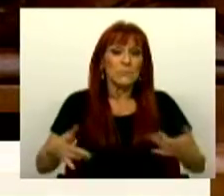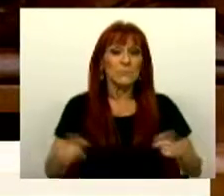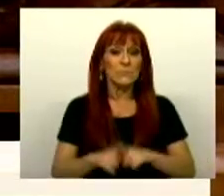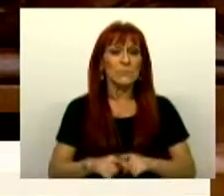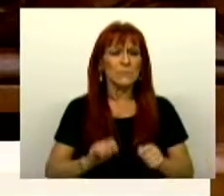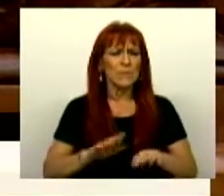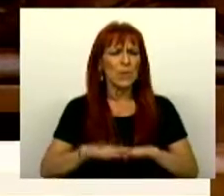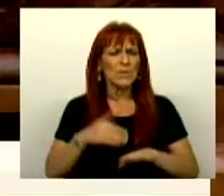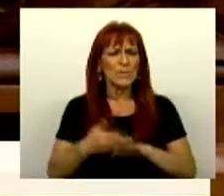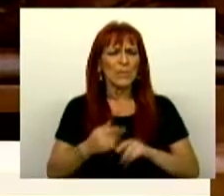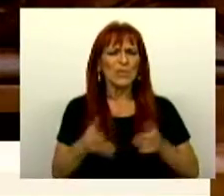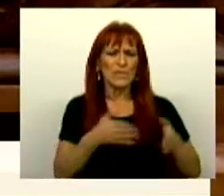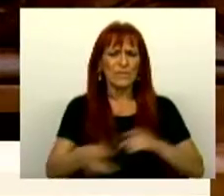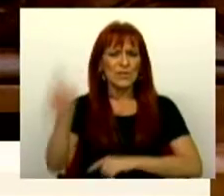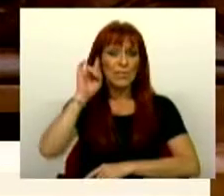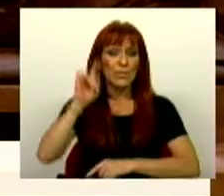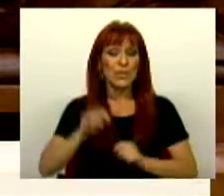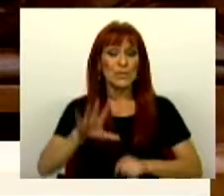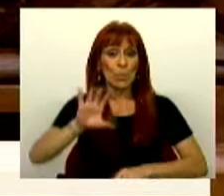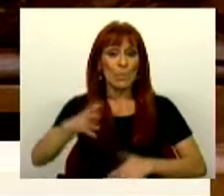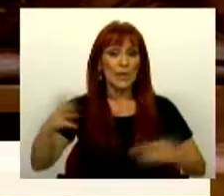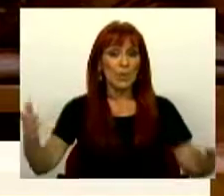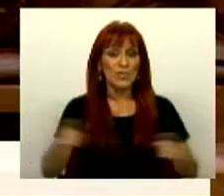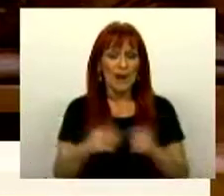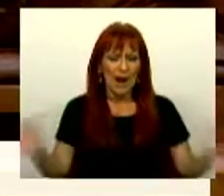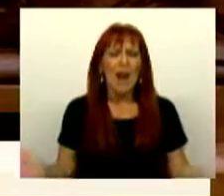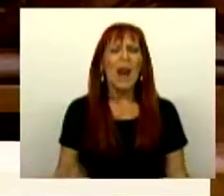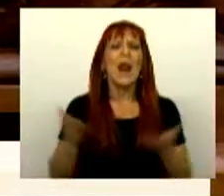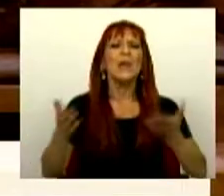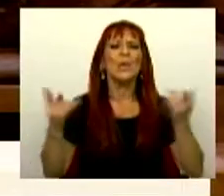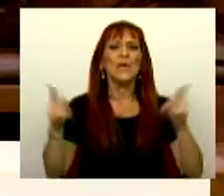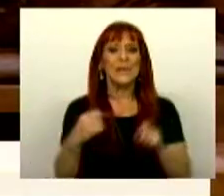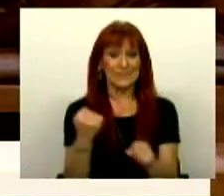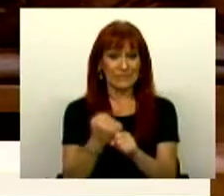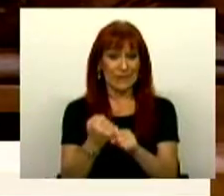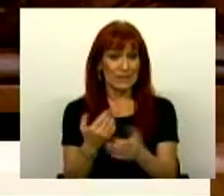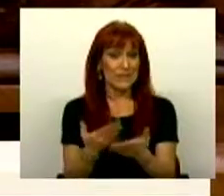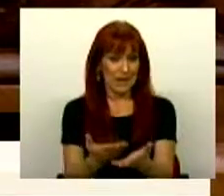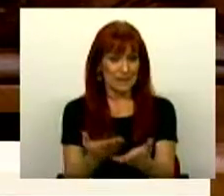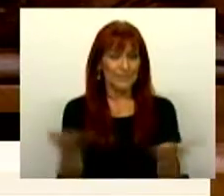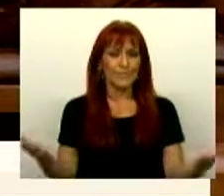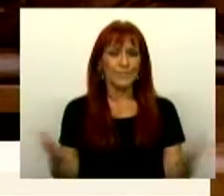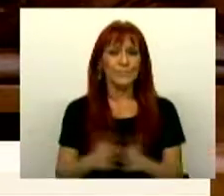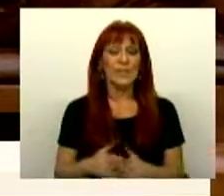for estrategicamente relevante para o país, alavancando essa atividade.